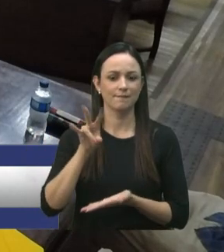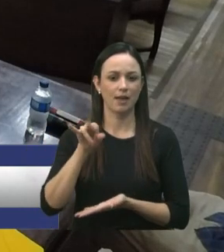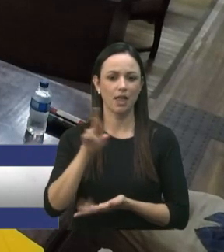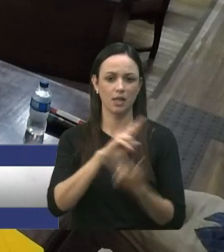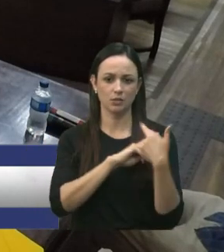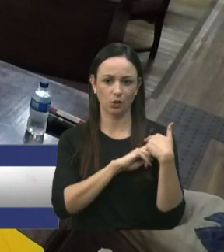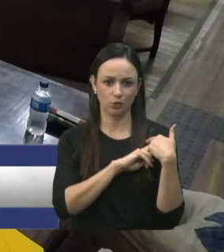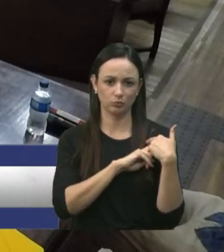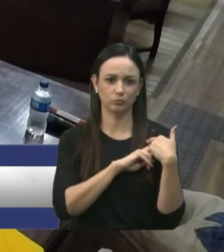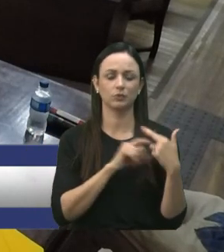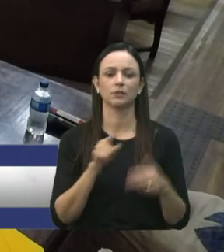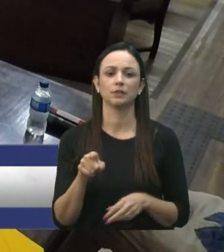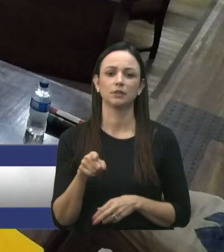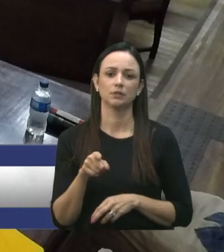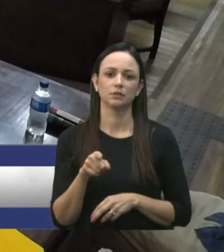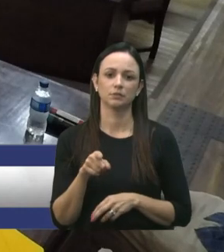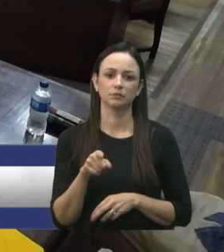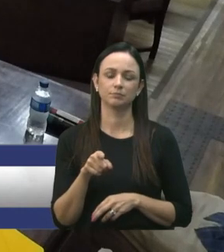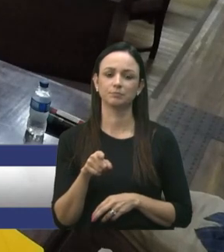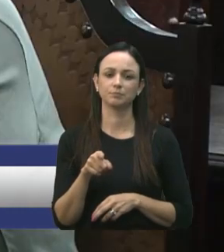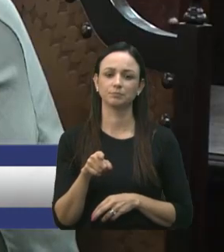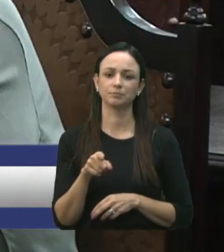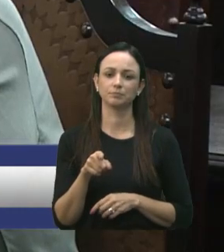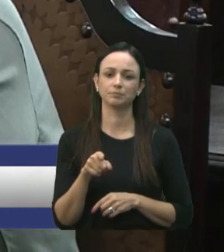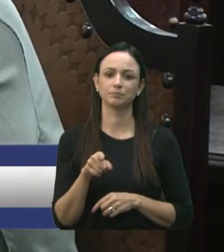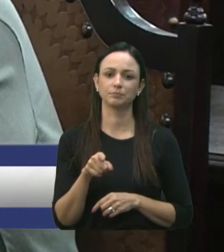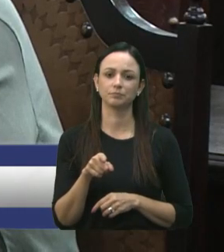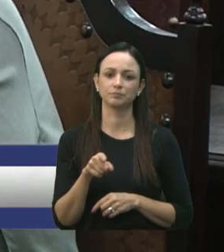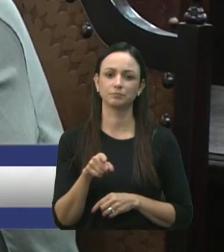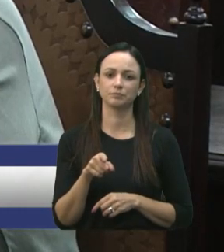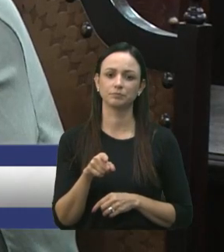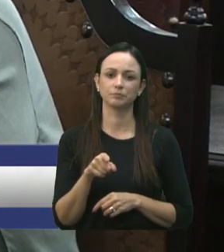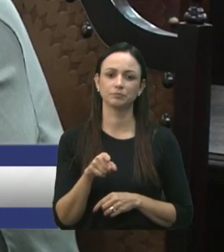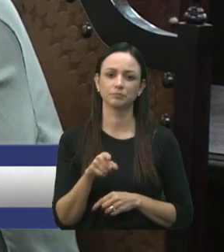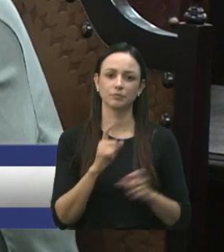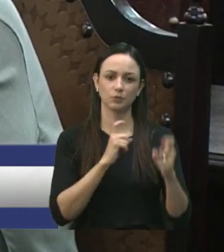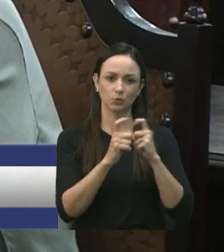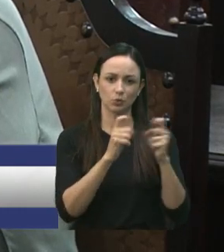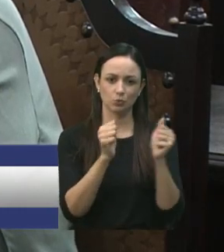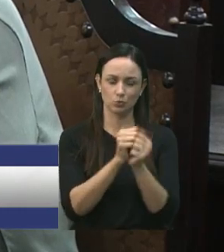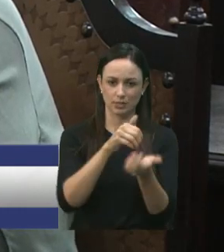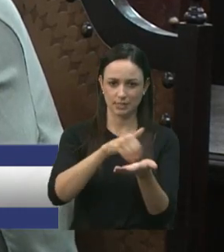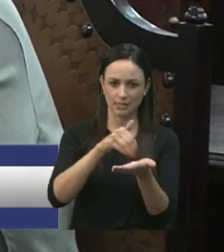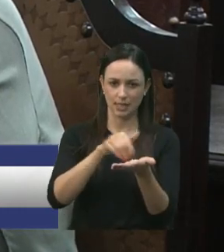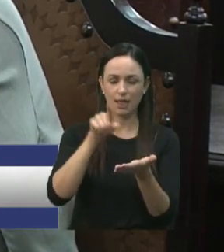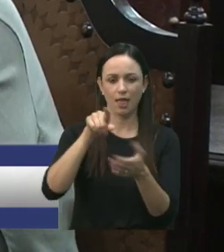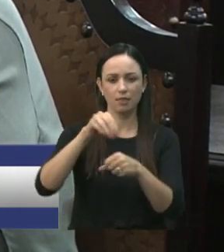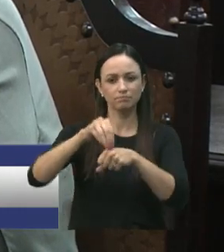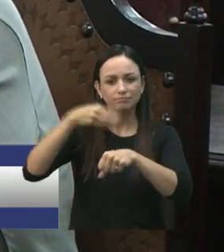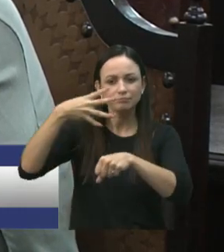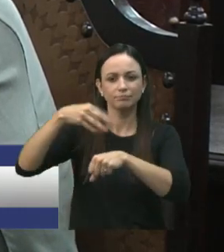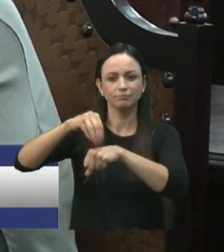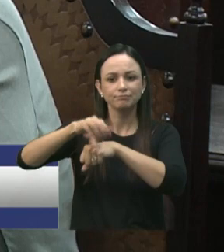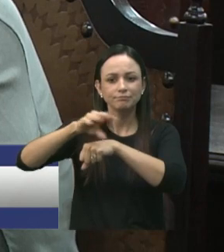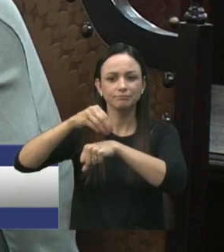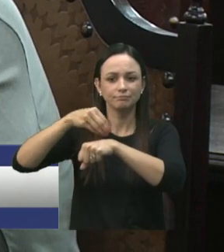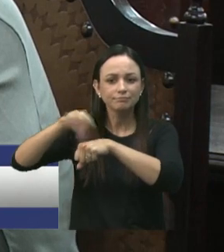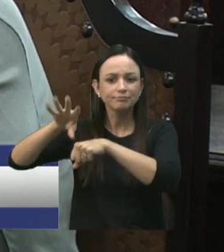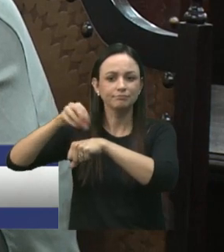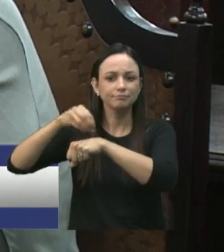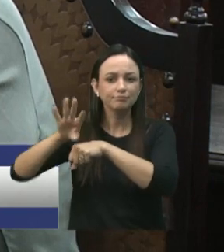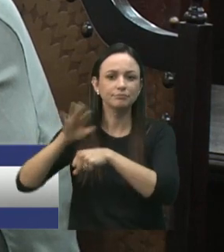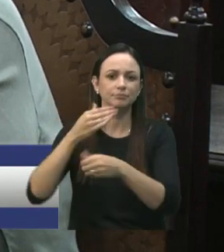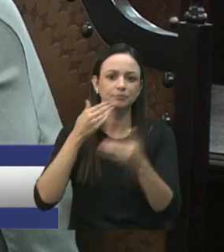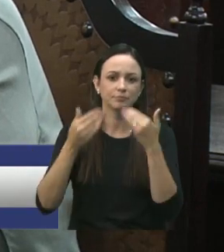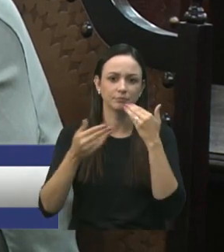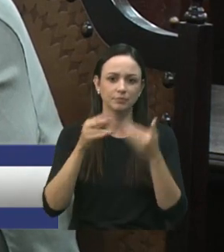por organizar essa reunião com os secretários para eles nos passarem o que seria de demandas? A